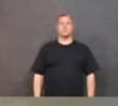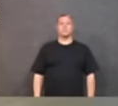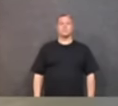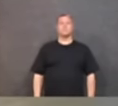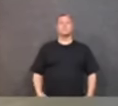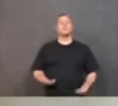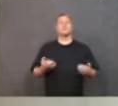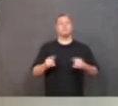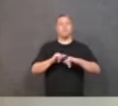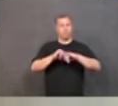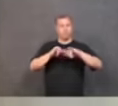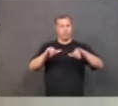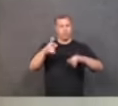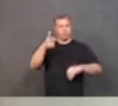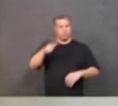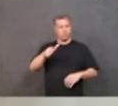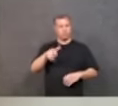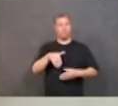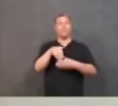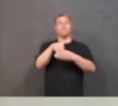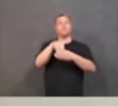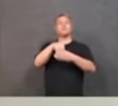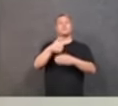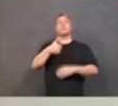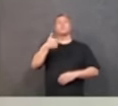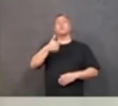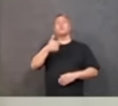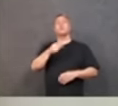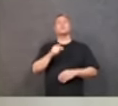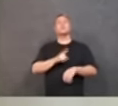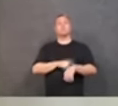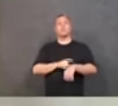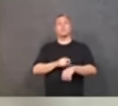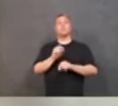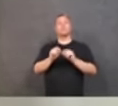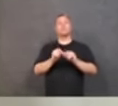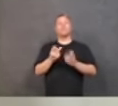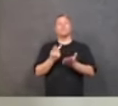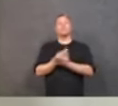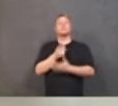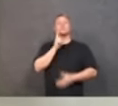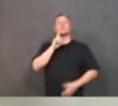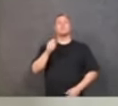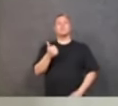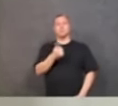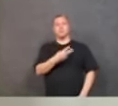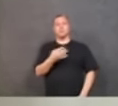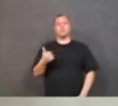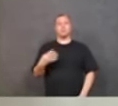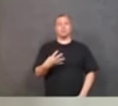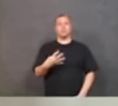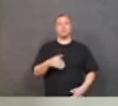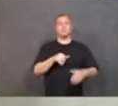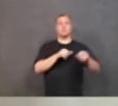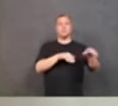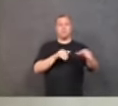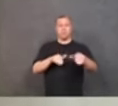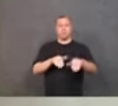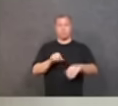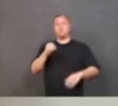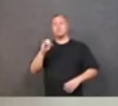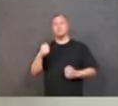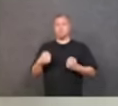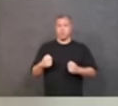Gostaria de reforçar que as eleições, primeiro turno, acontecem nos dias 13 e 14 de setembro. Caso haja aí um segundo turno,